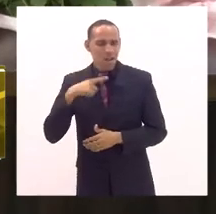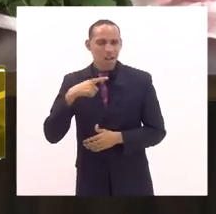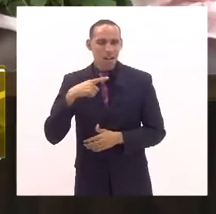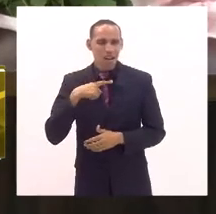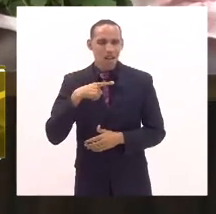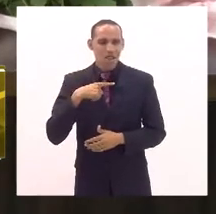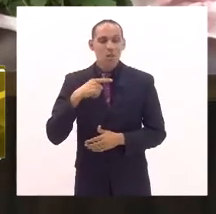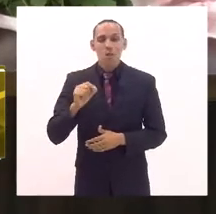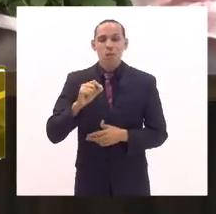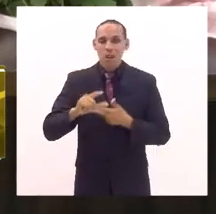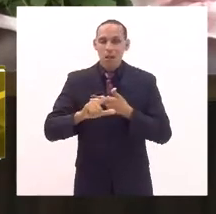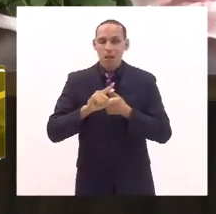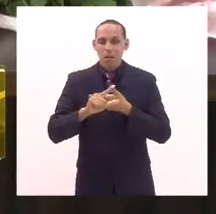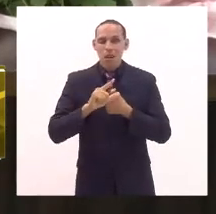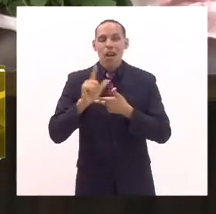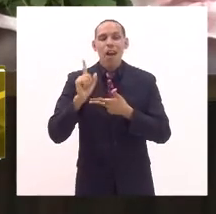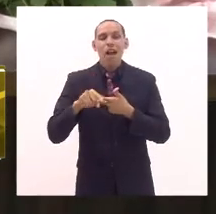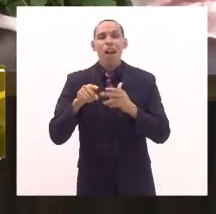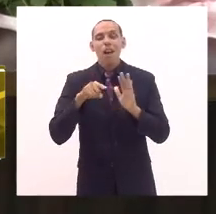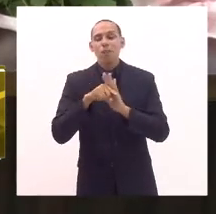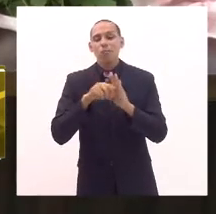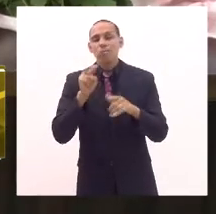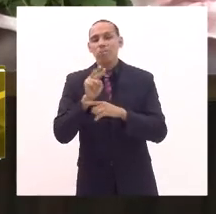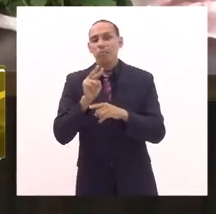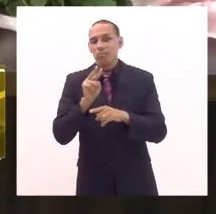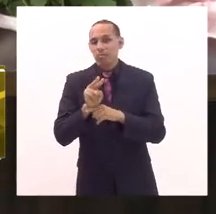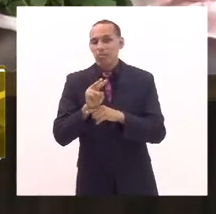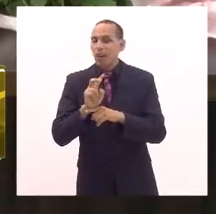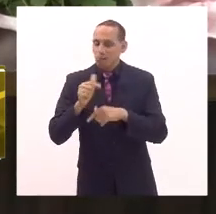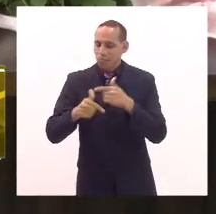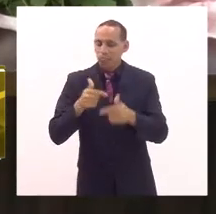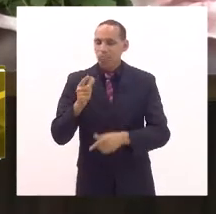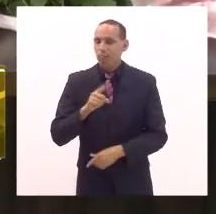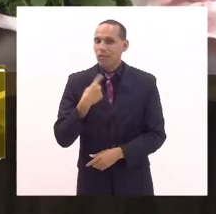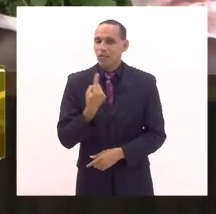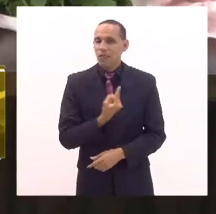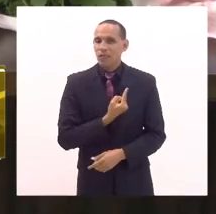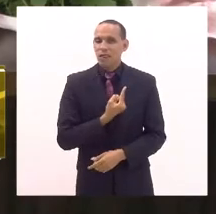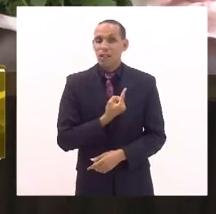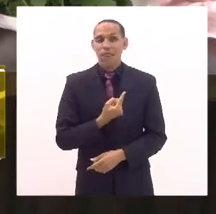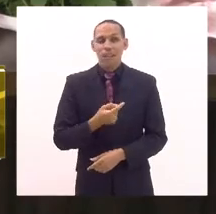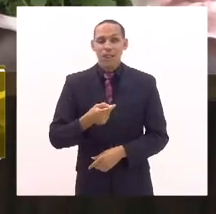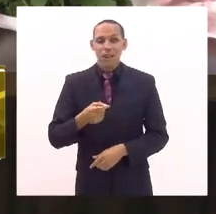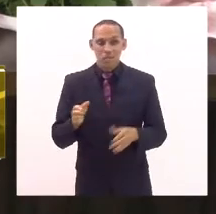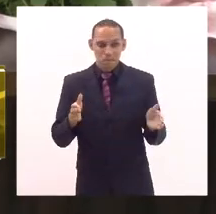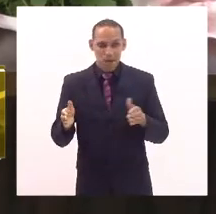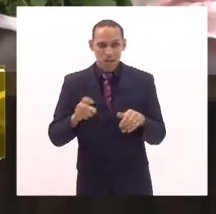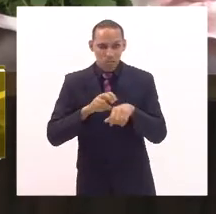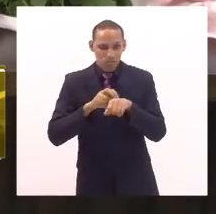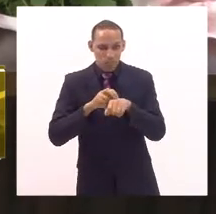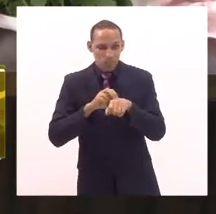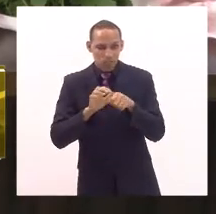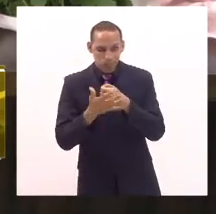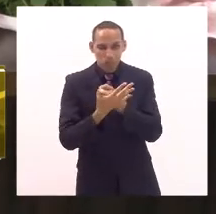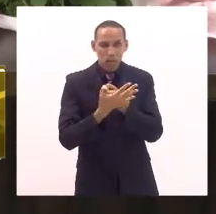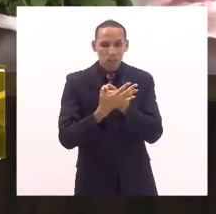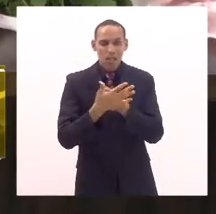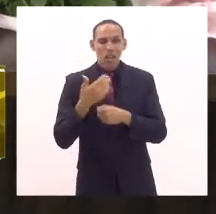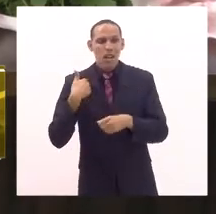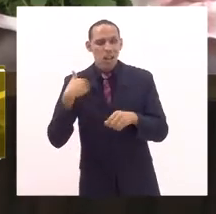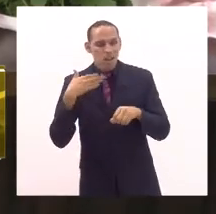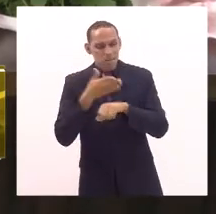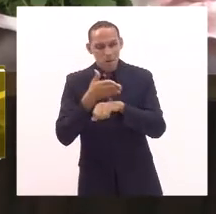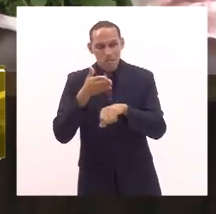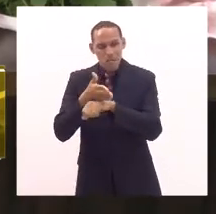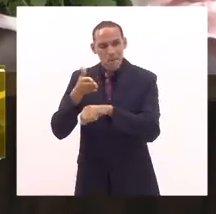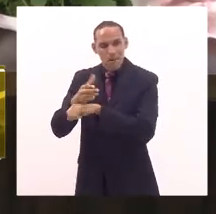do legislativo, é fiscalizar. E quando nós tivemos o problema de Covid, eu fiz questão de entrar em vários CTIs